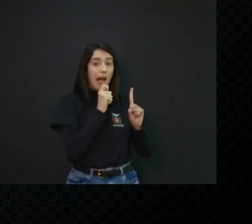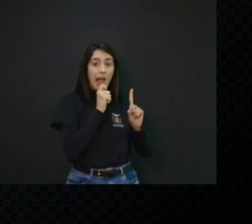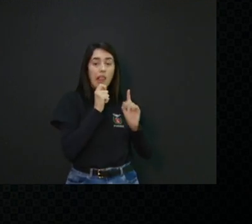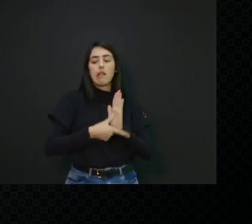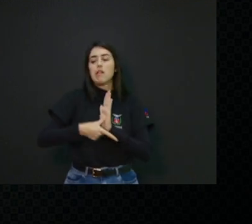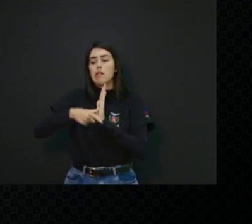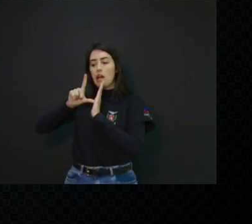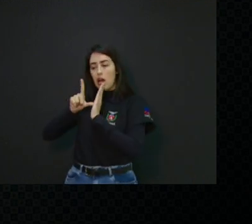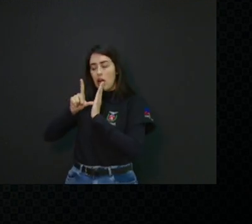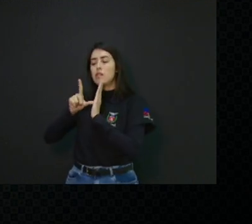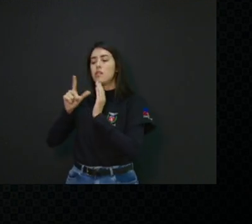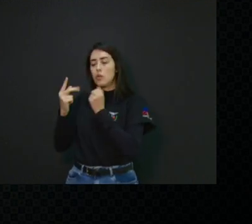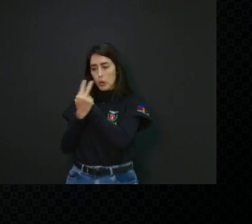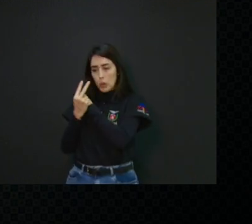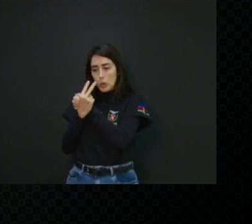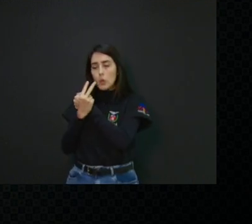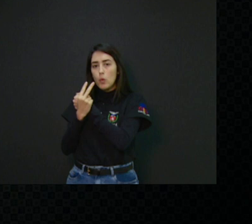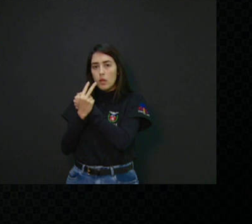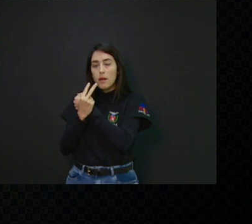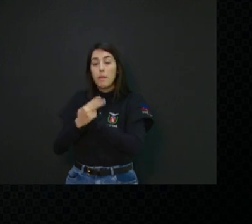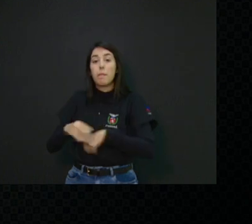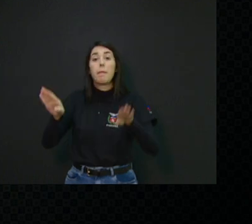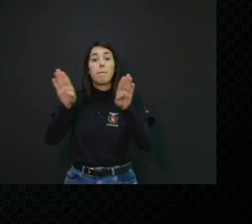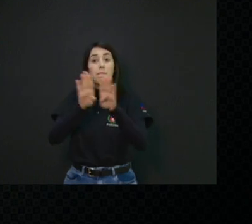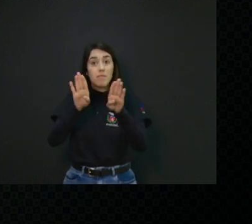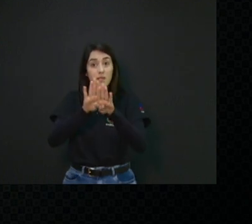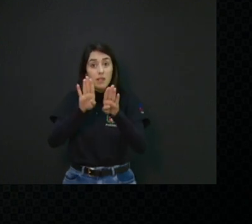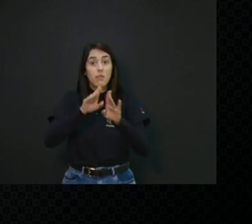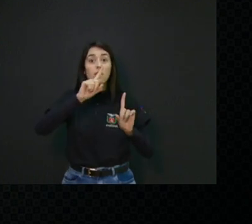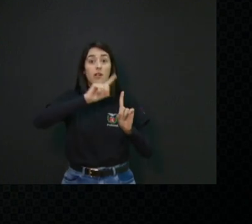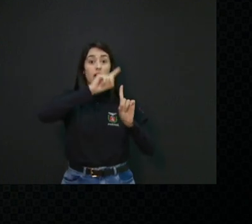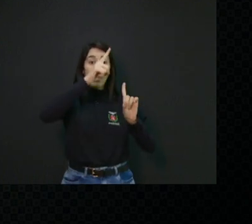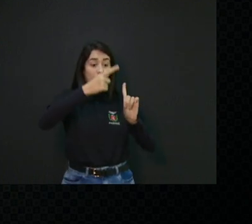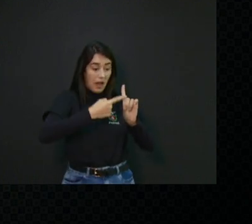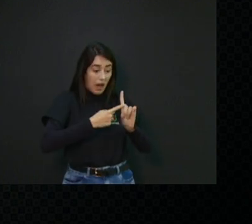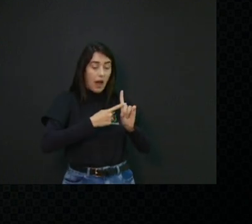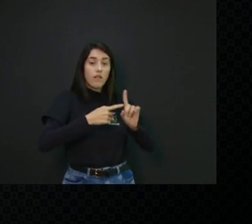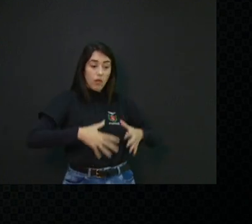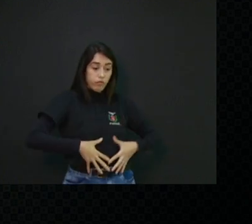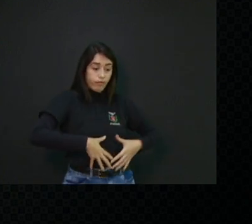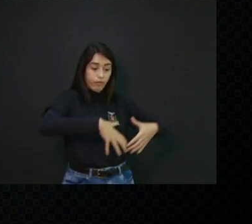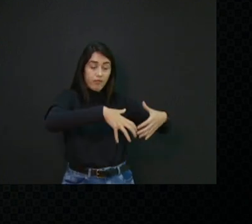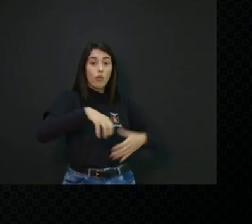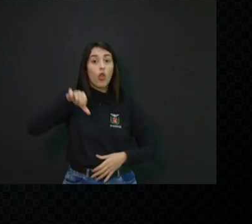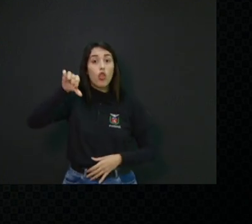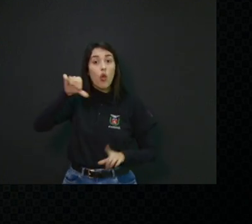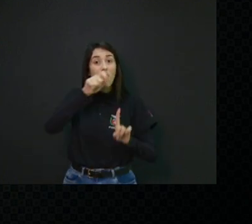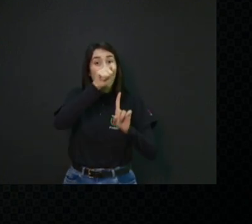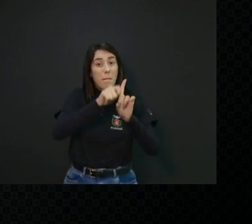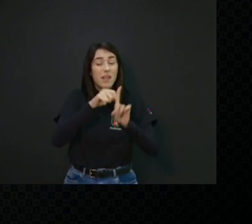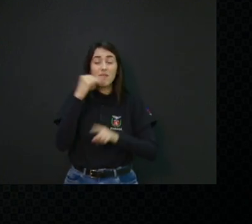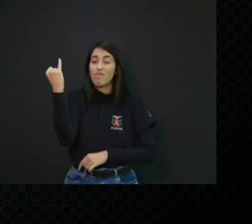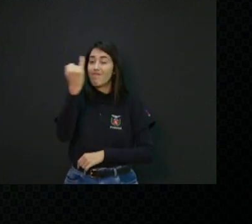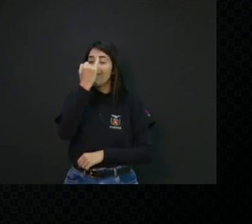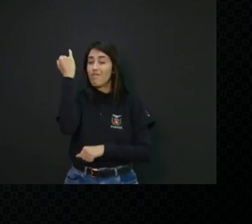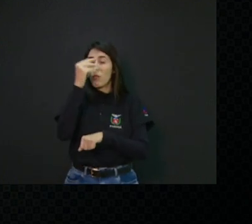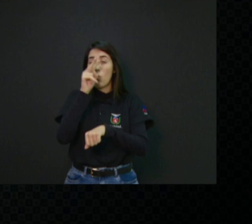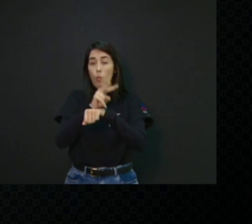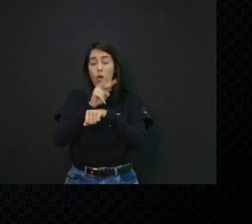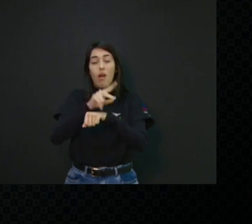mães desejosas, e também durante os 9 meses de gestação. Essas são as principais